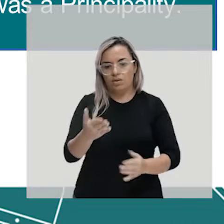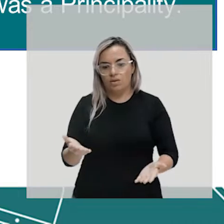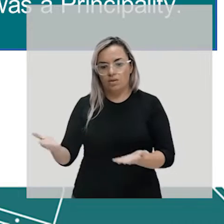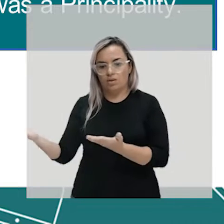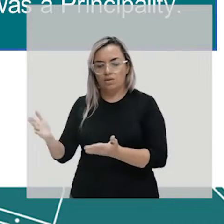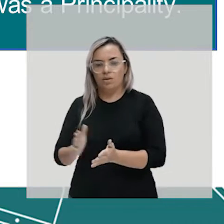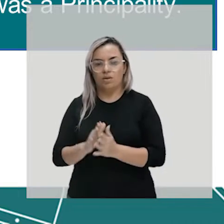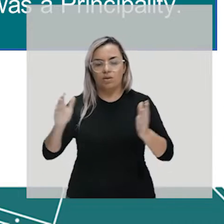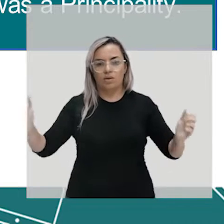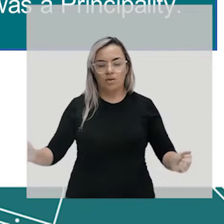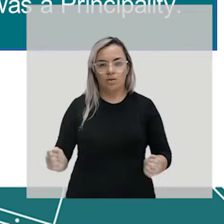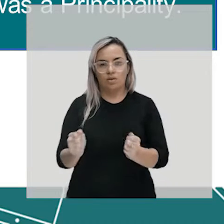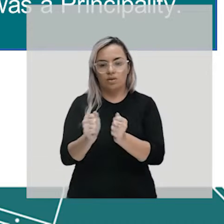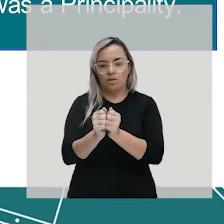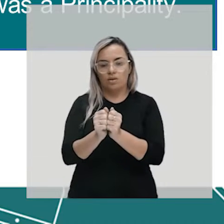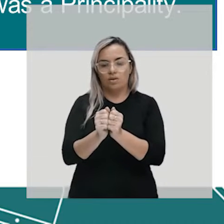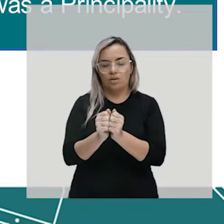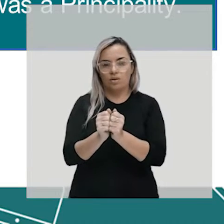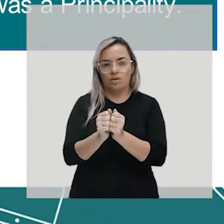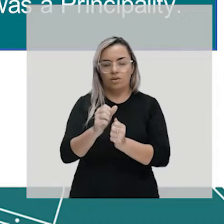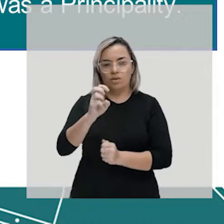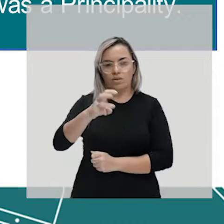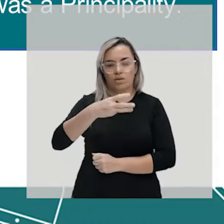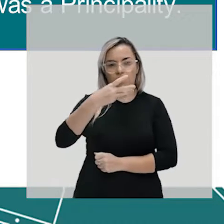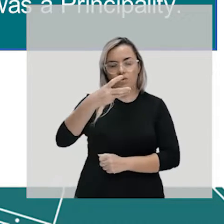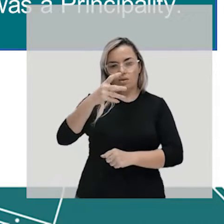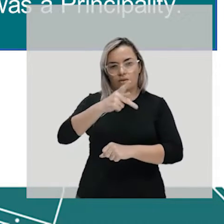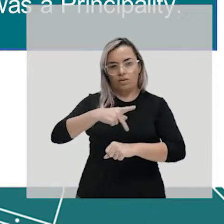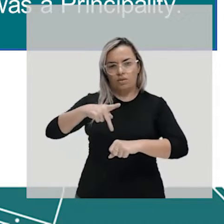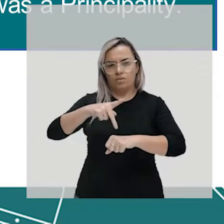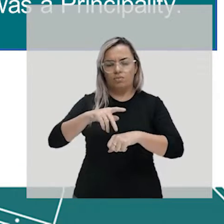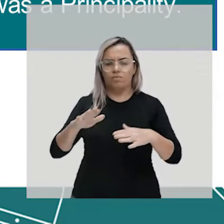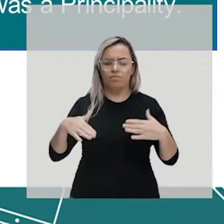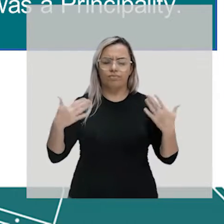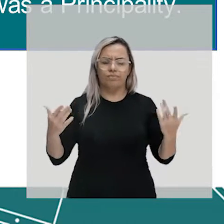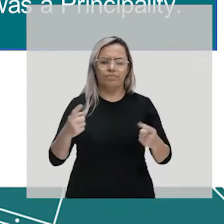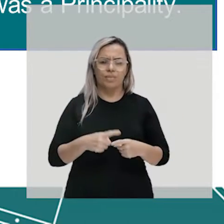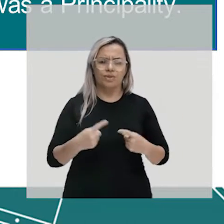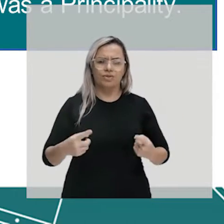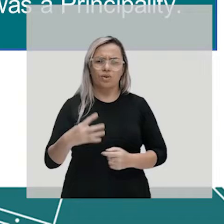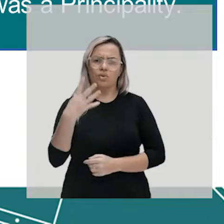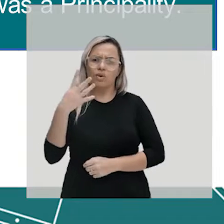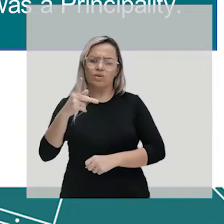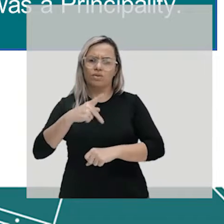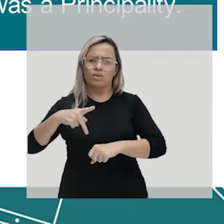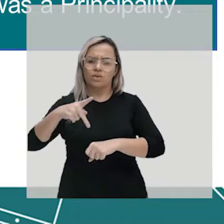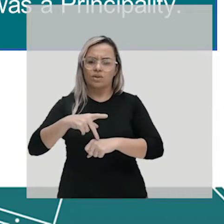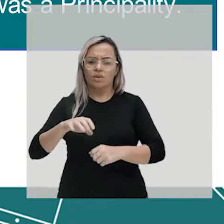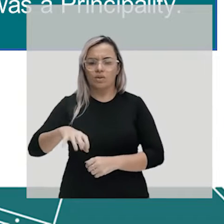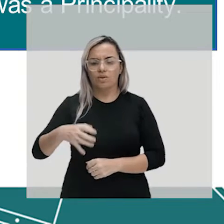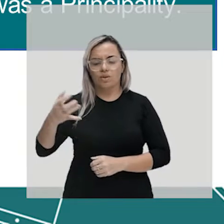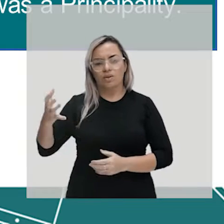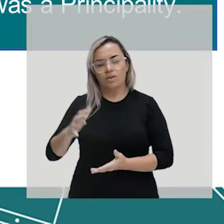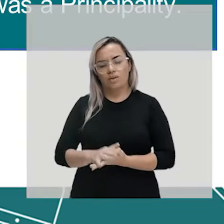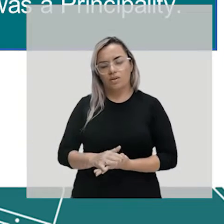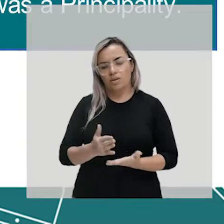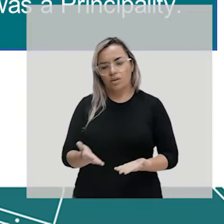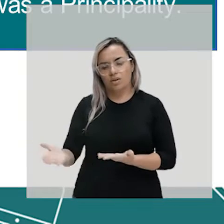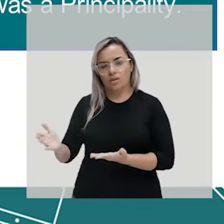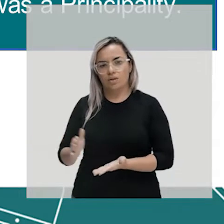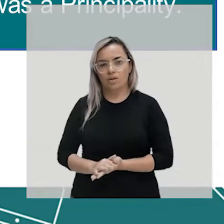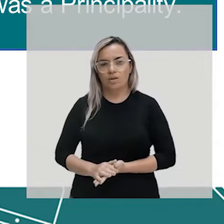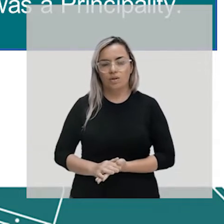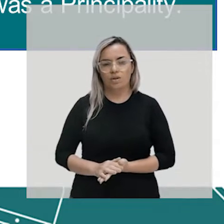pela junção da bandeira de três países aí você vai me perguntar a professora mas não são quatro Então o que acontece o